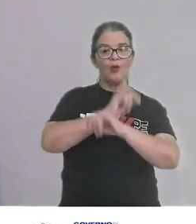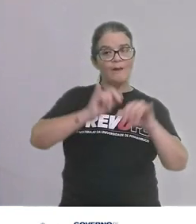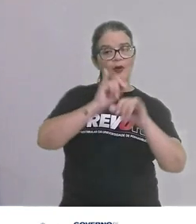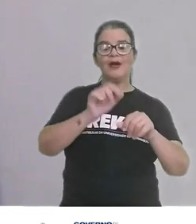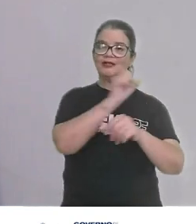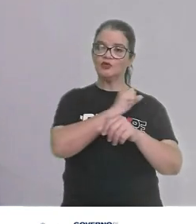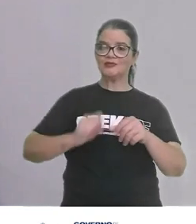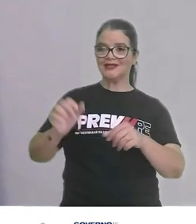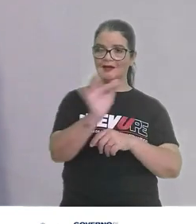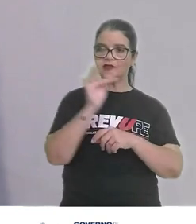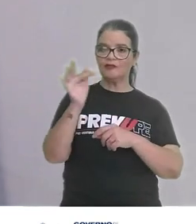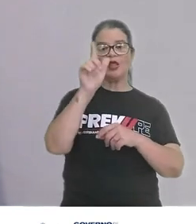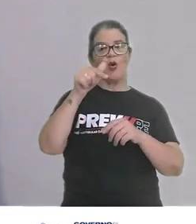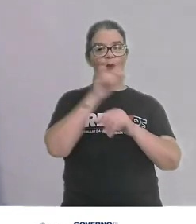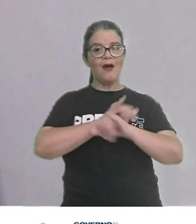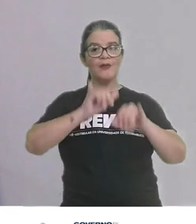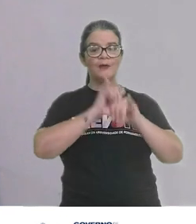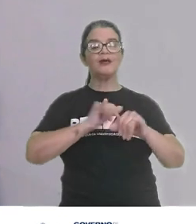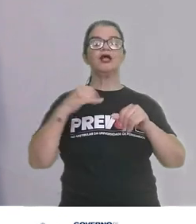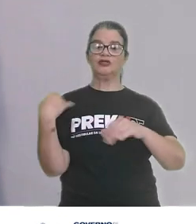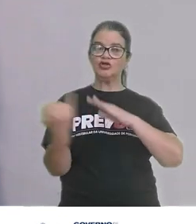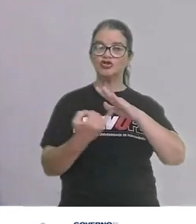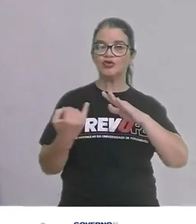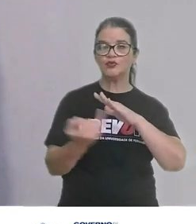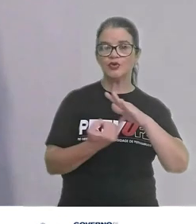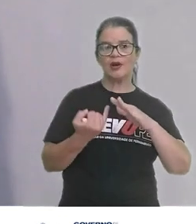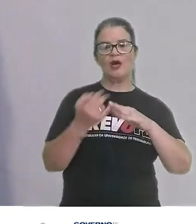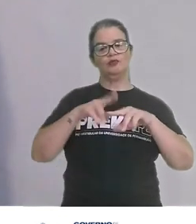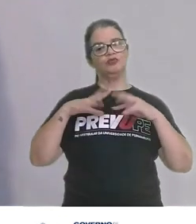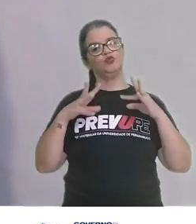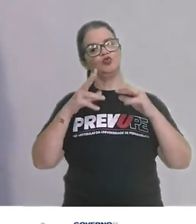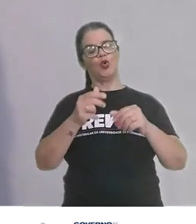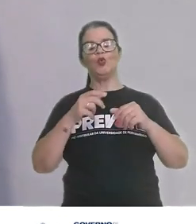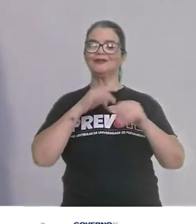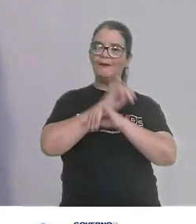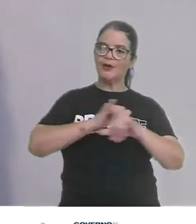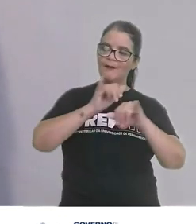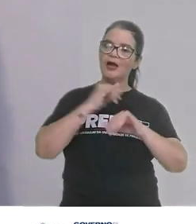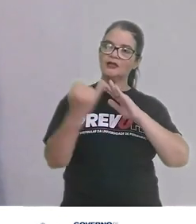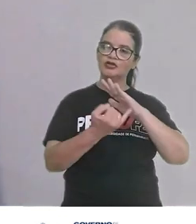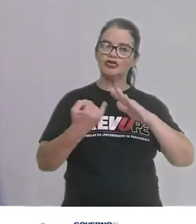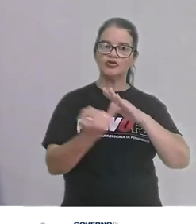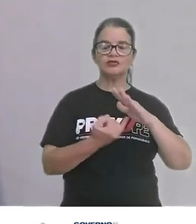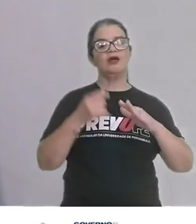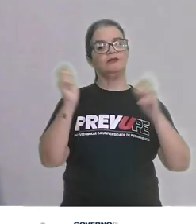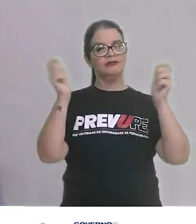do Senado Federal, é uma propaganda institucional. Toda propaganda